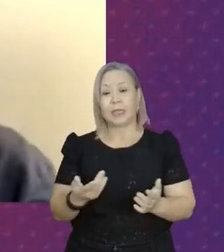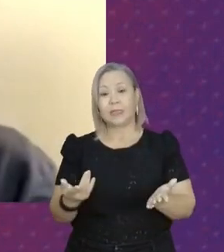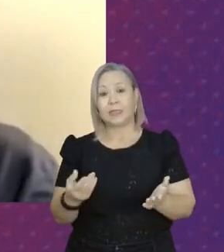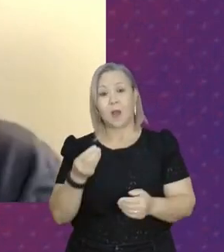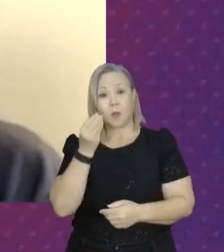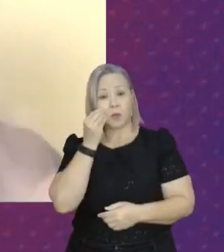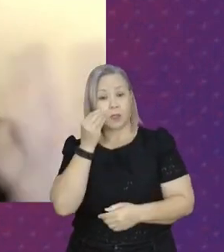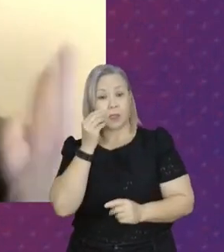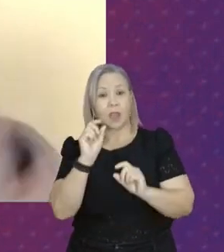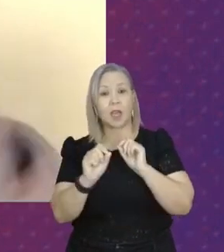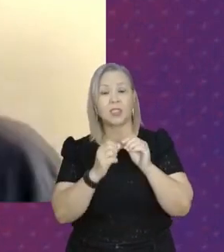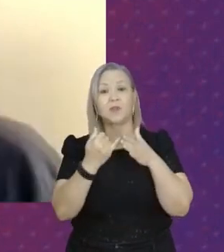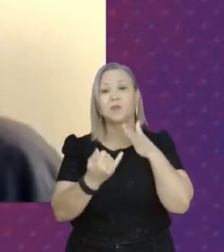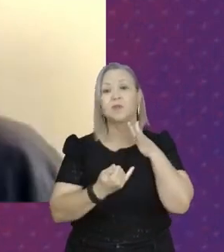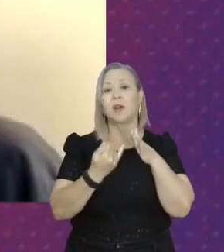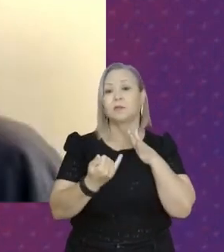de